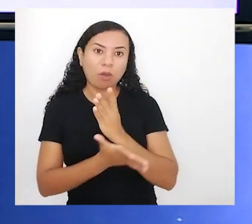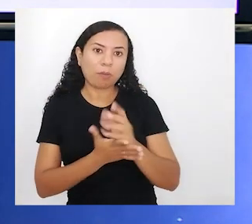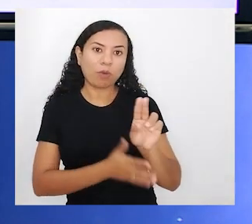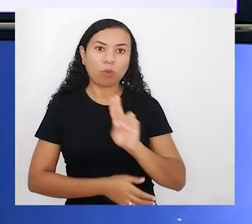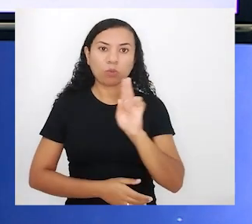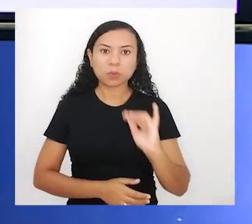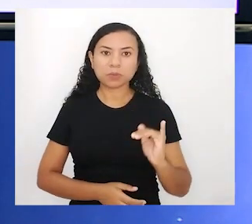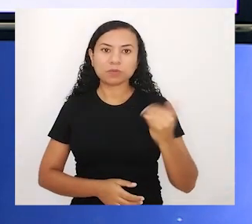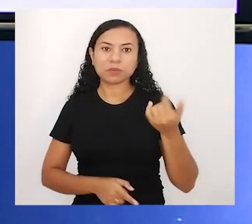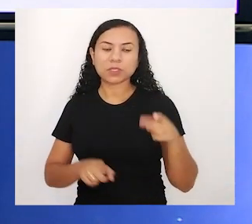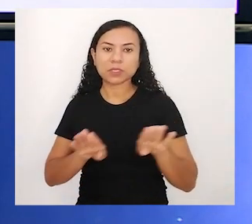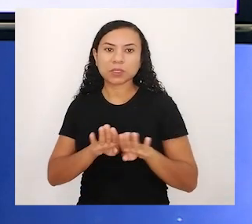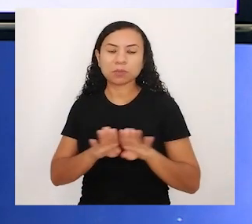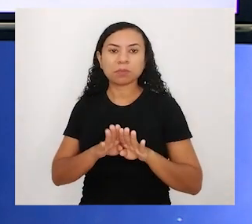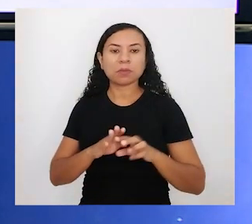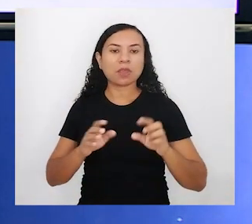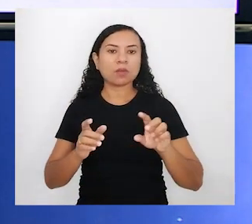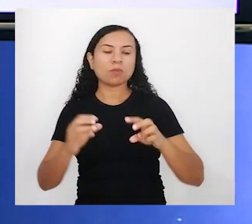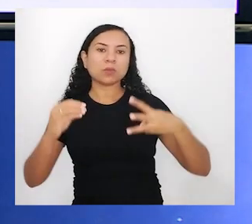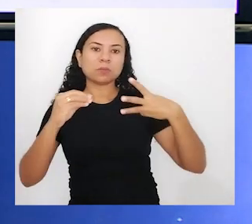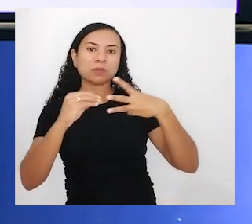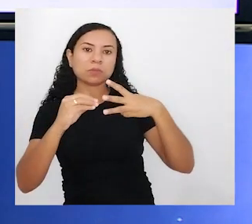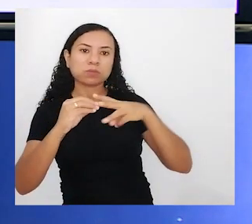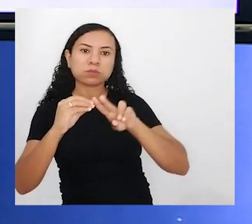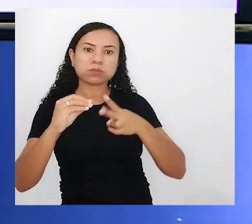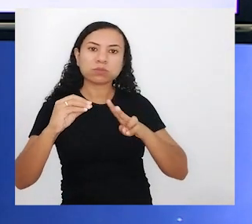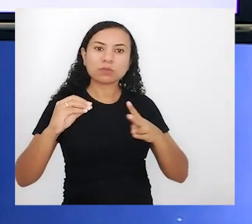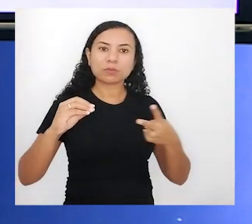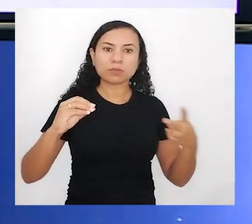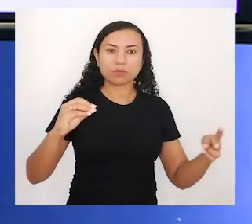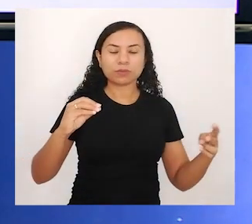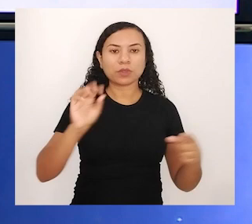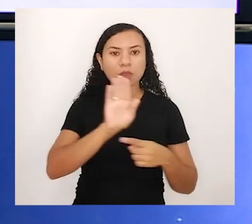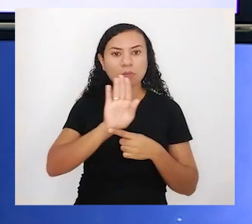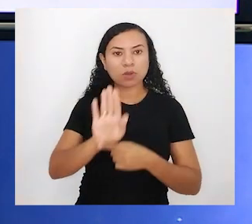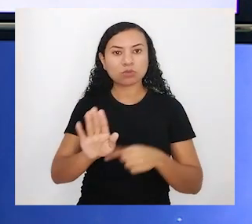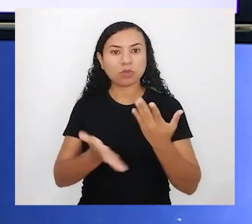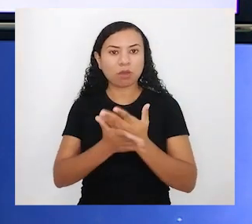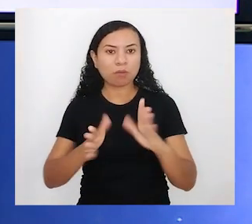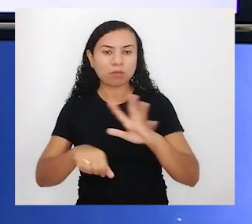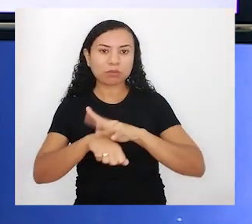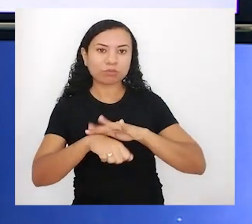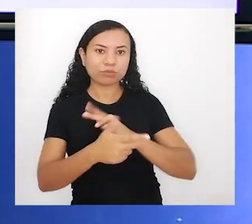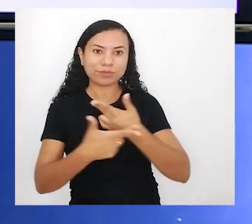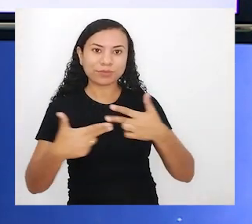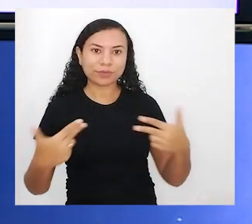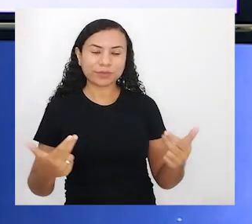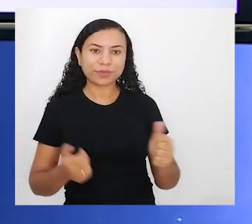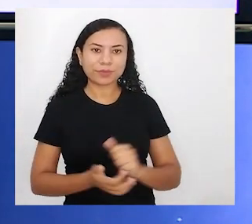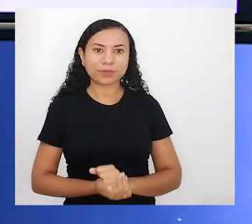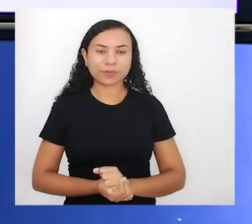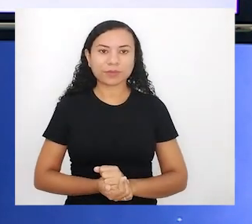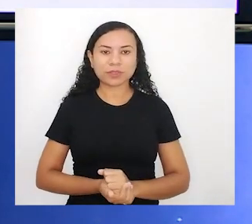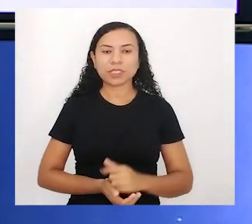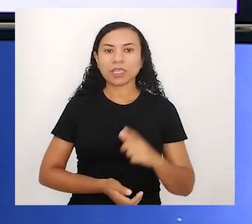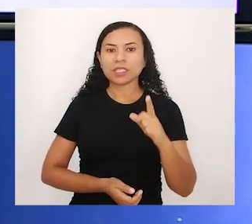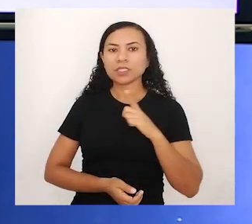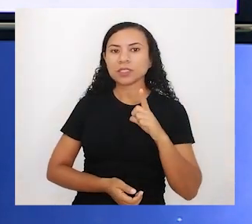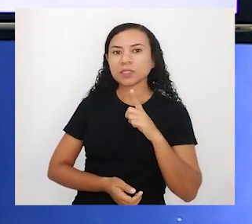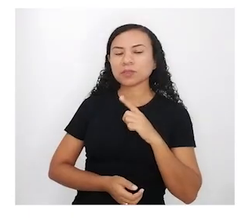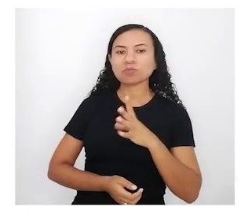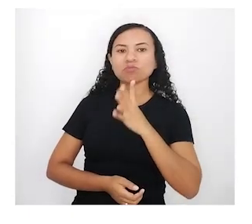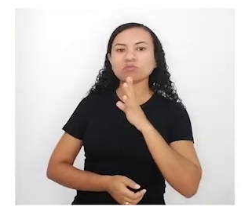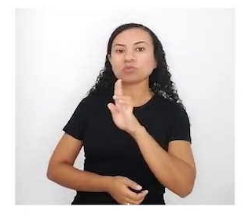ela é realizada para produzir células-tronco, para o tratamento de algumas enfermidades. Esse último tipo de clonagem é conhecido